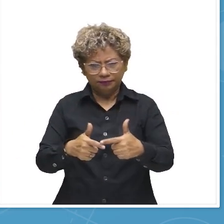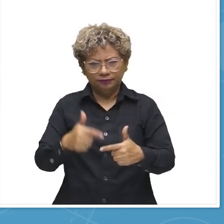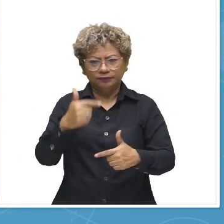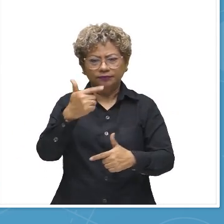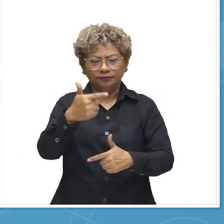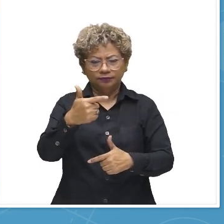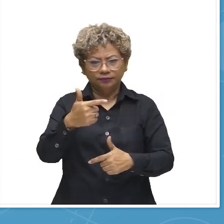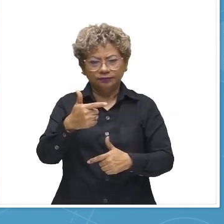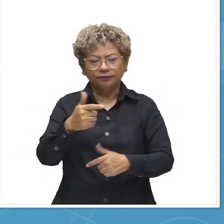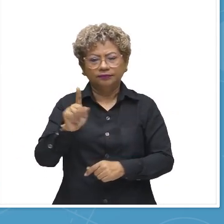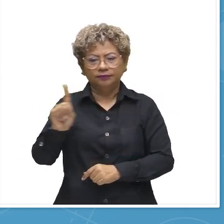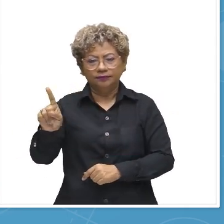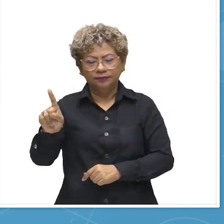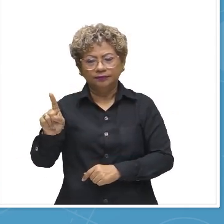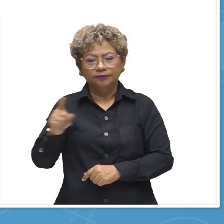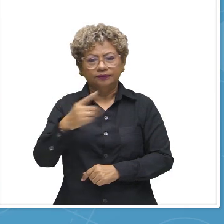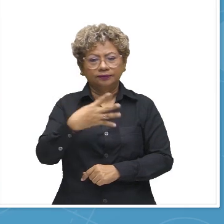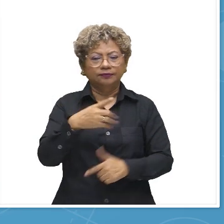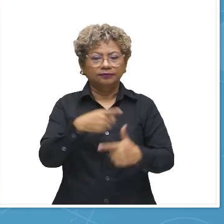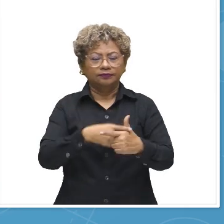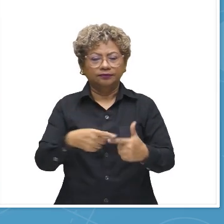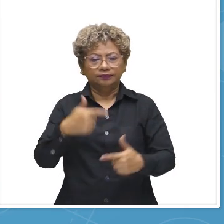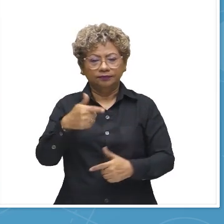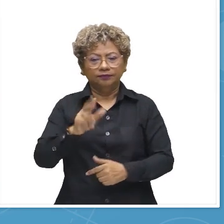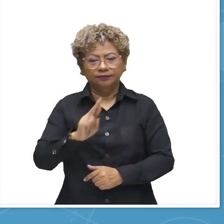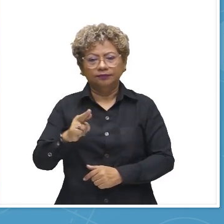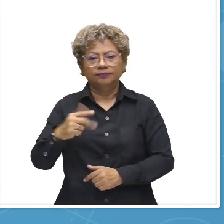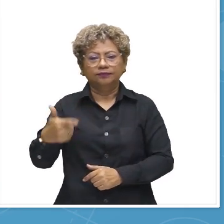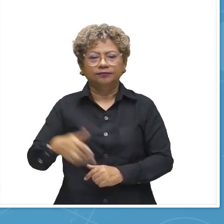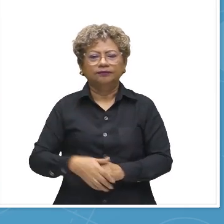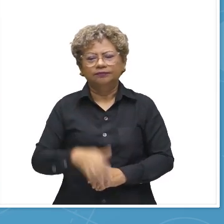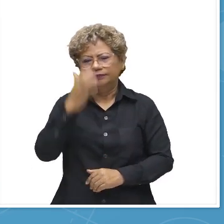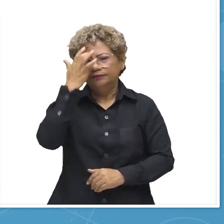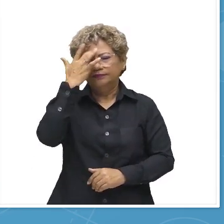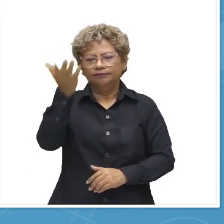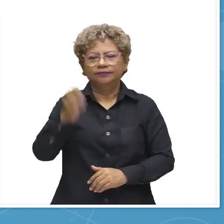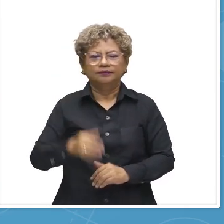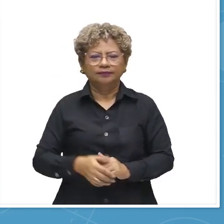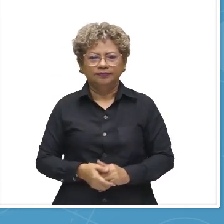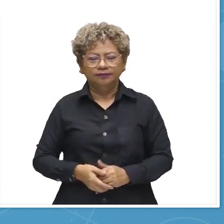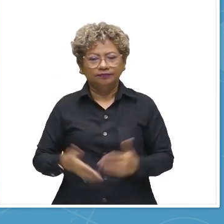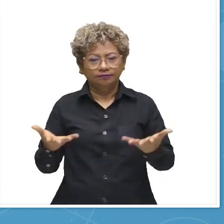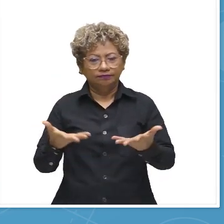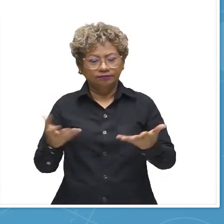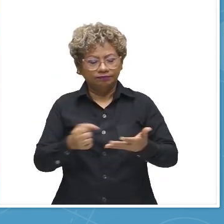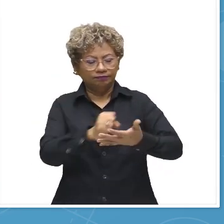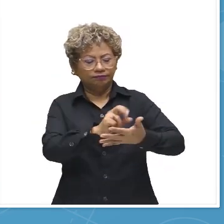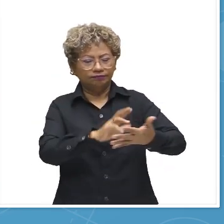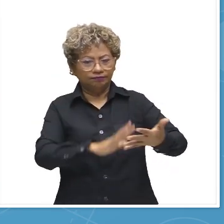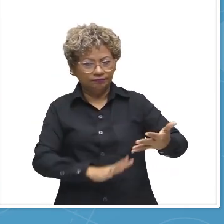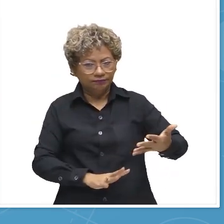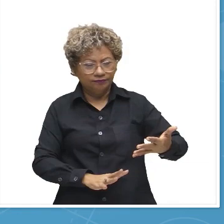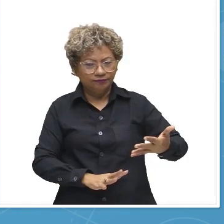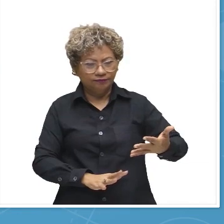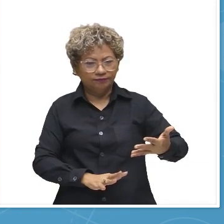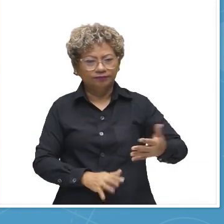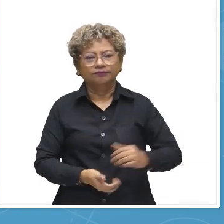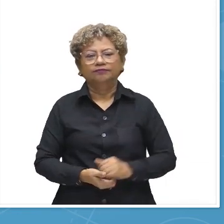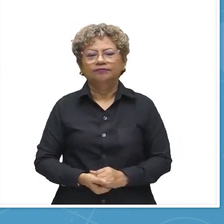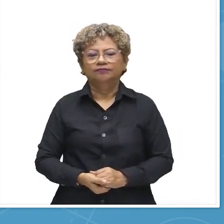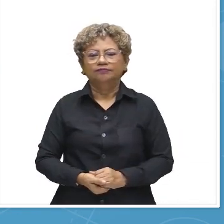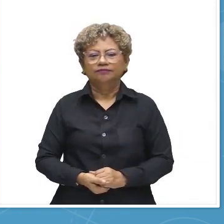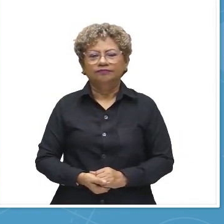D, tranquila também, né? Letra D eu tenho um total de 4. Desse